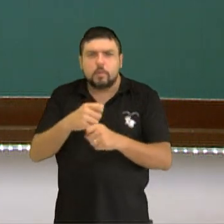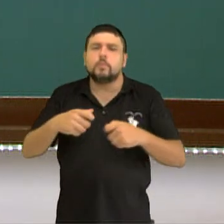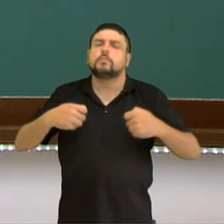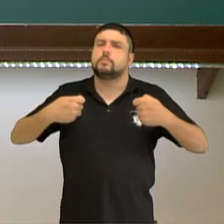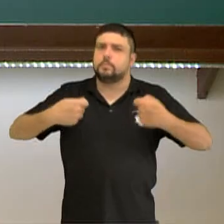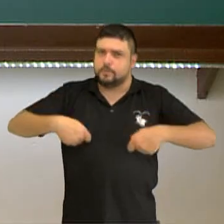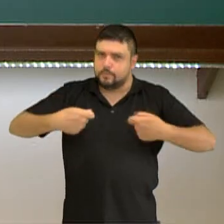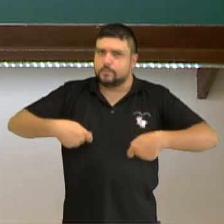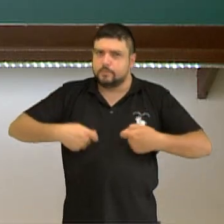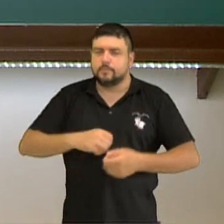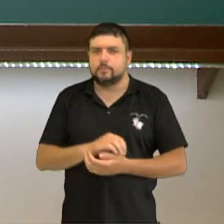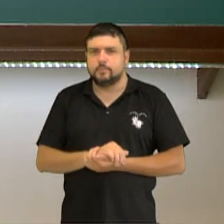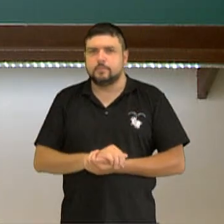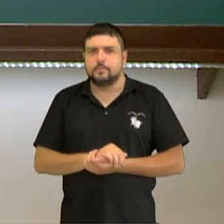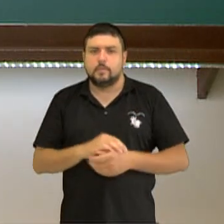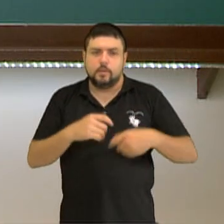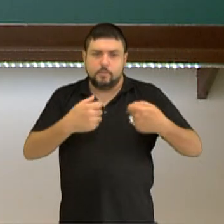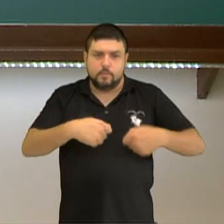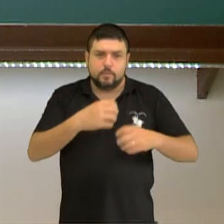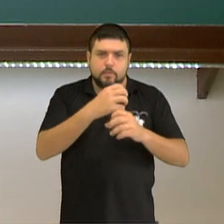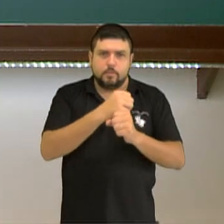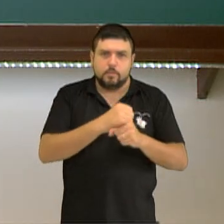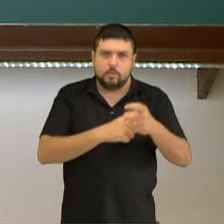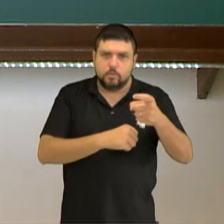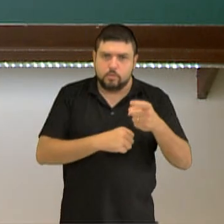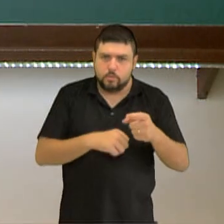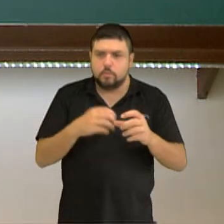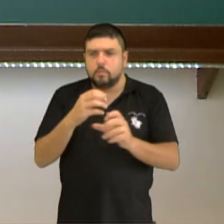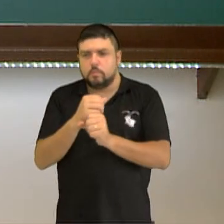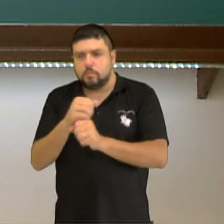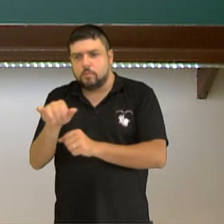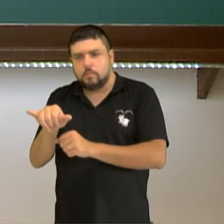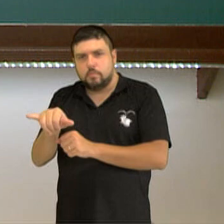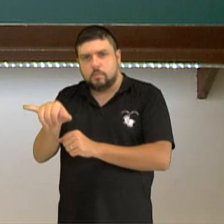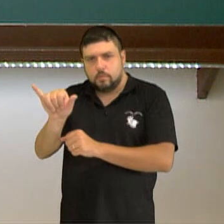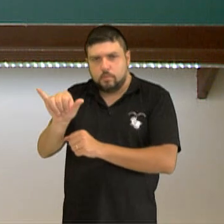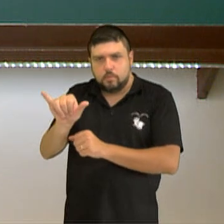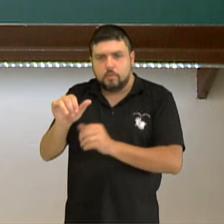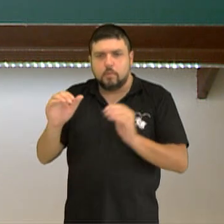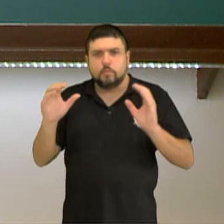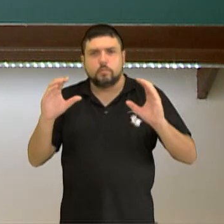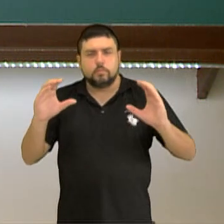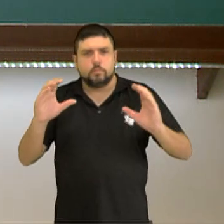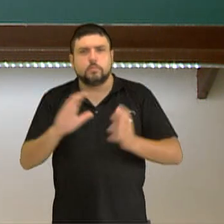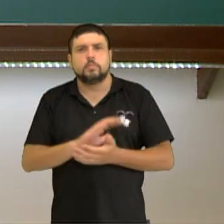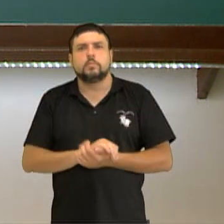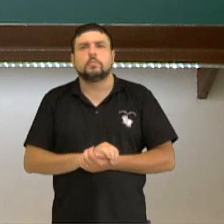Preciso do valor do x e preciso do valor do y para formar o par ordenado.